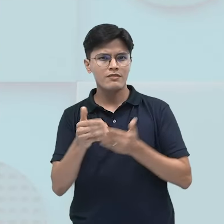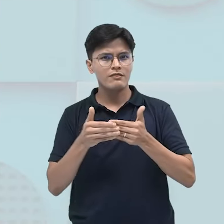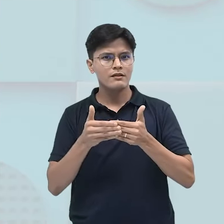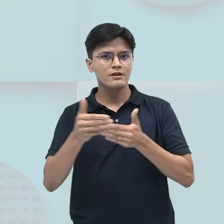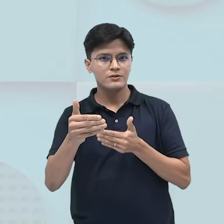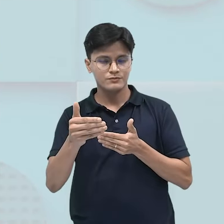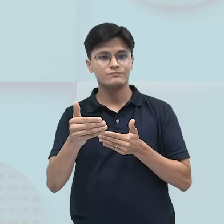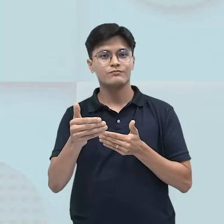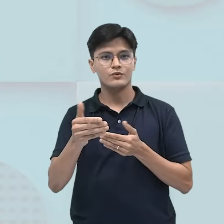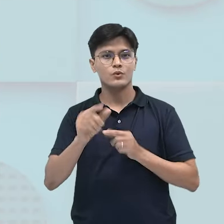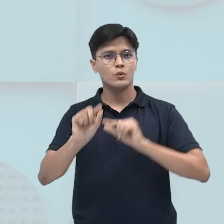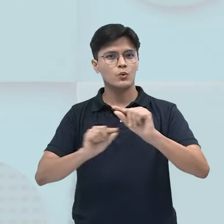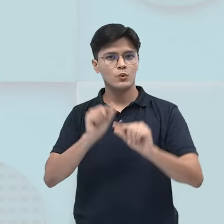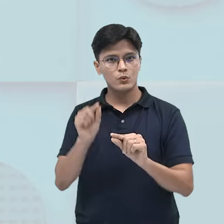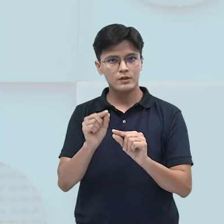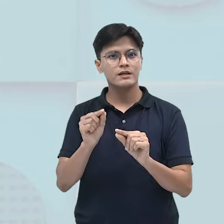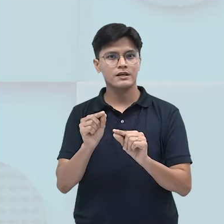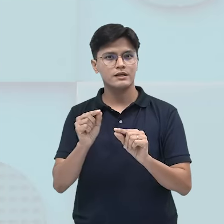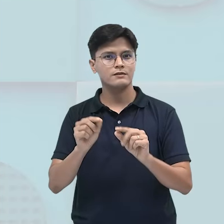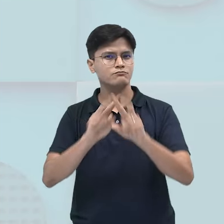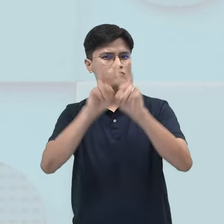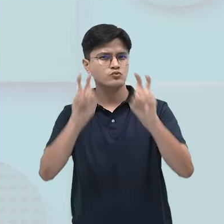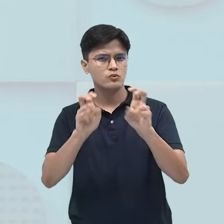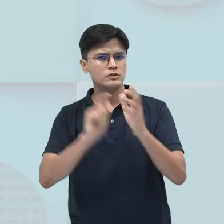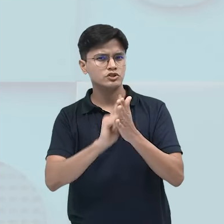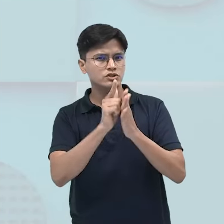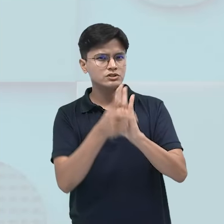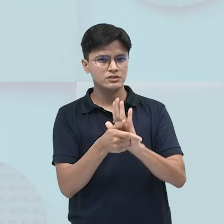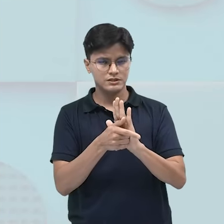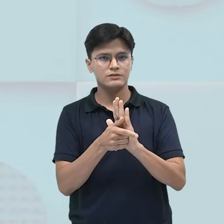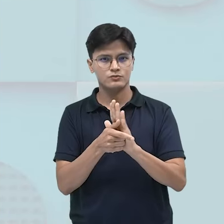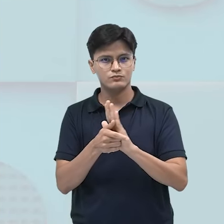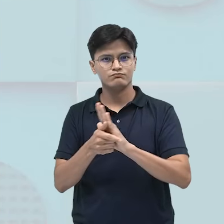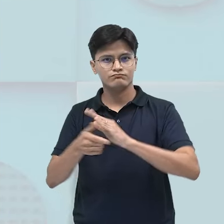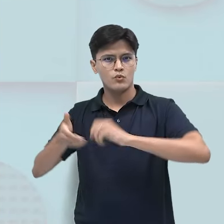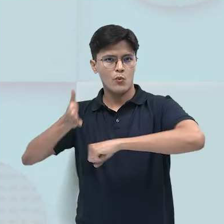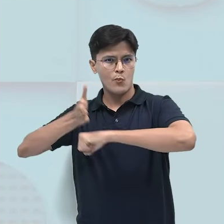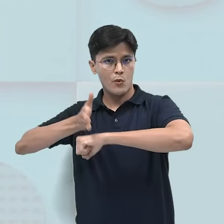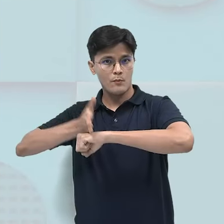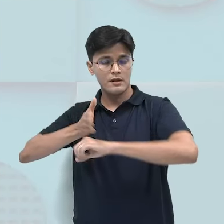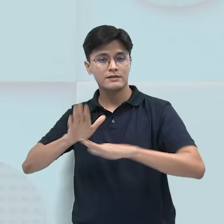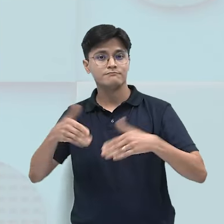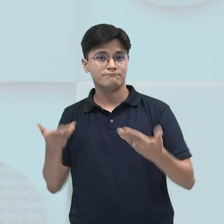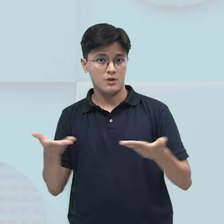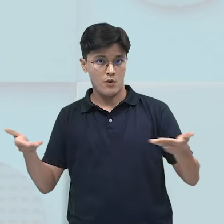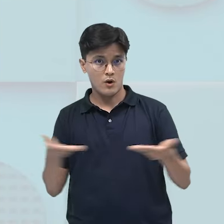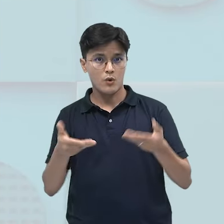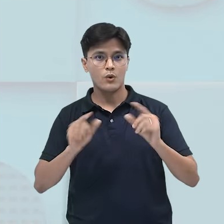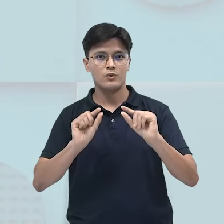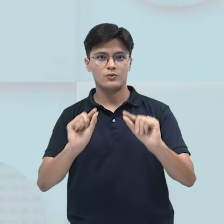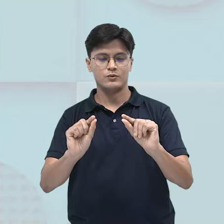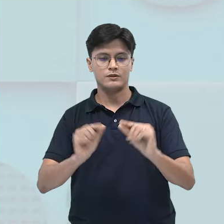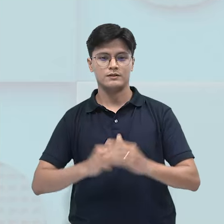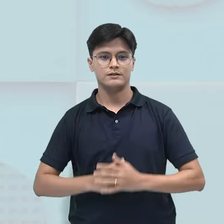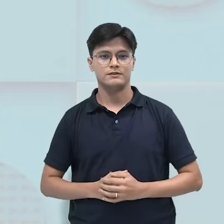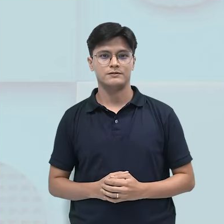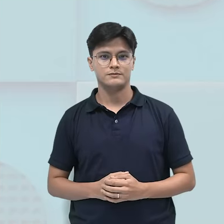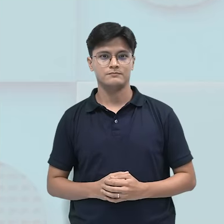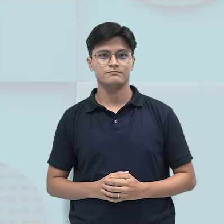interagindo com um gênero moderno, certo? Então, vamos apreciar aqui